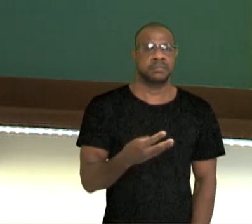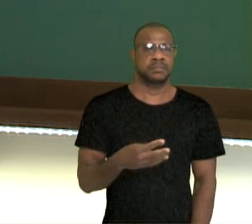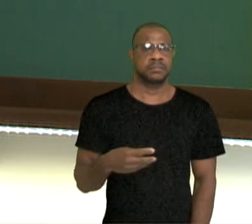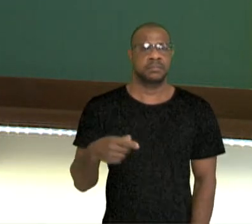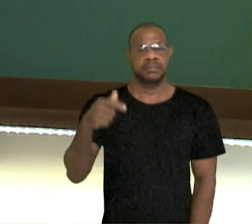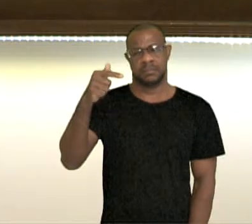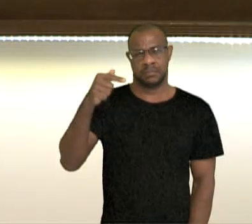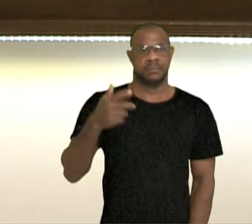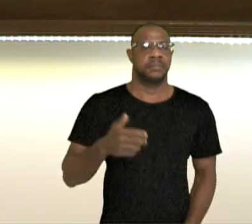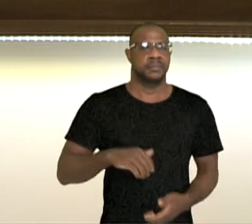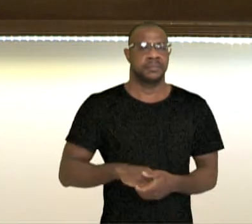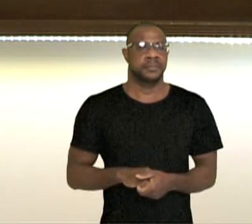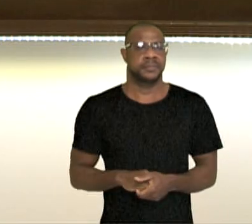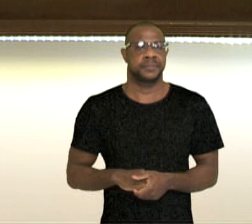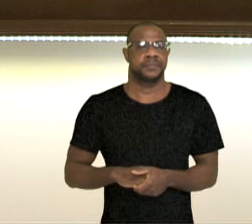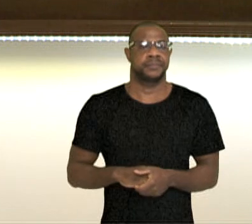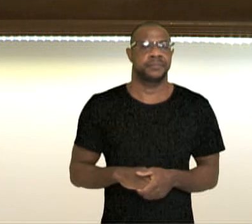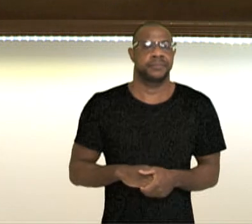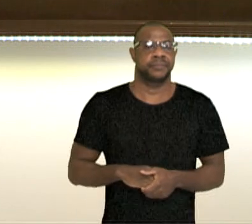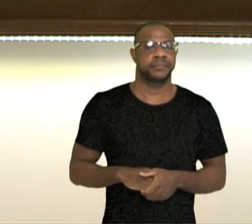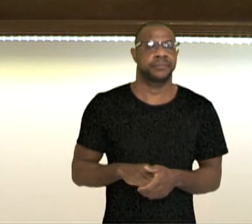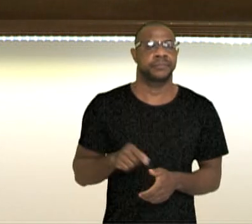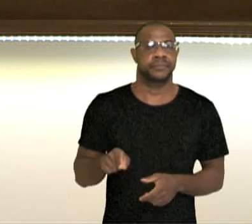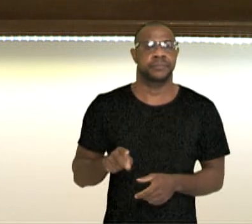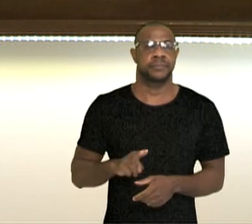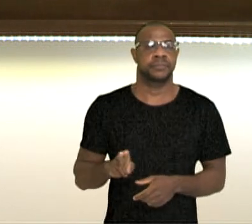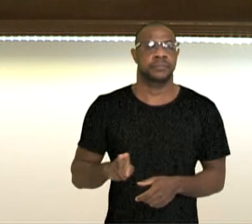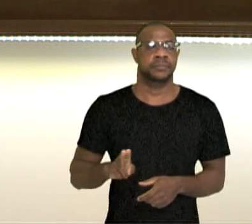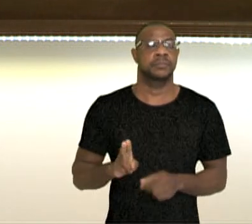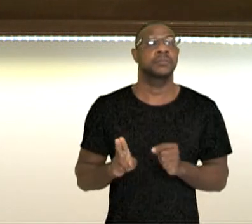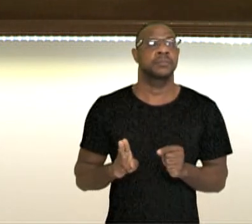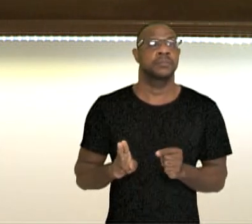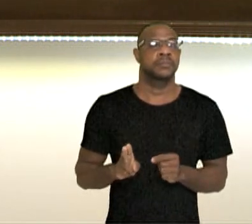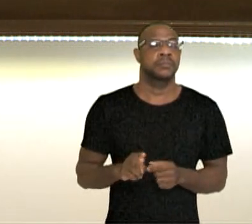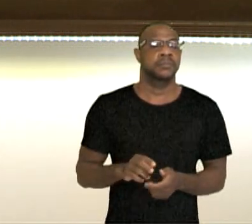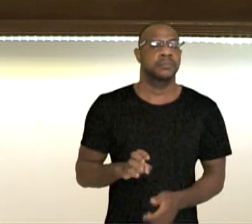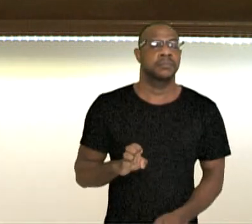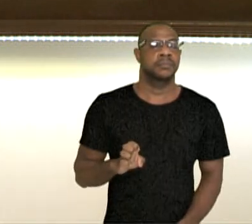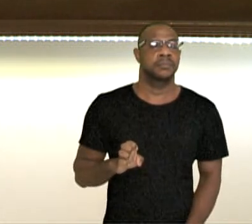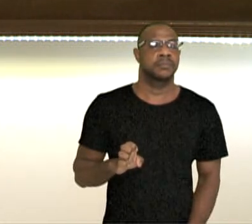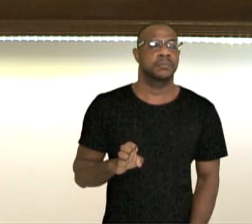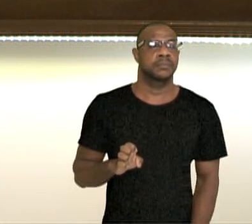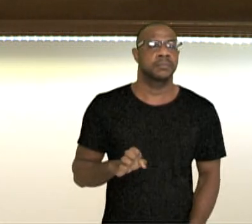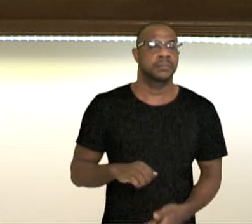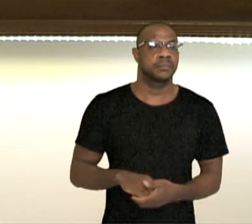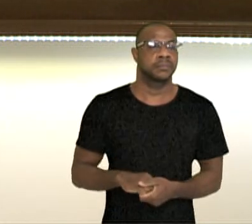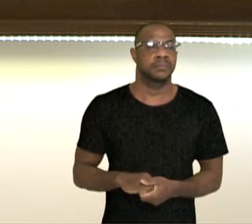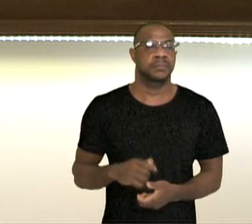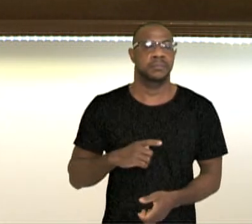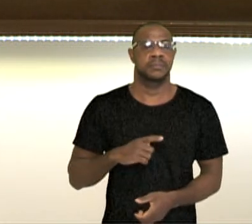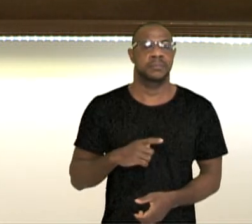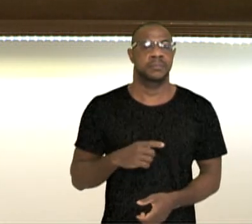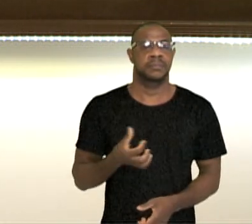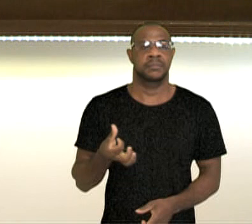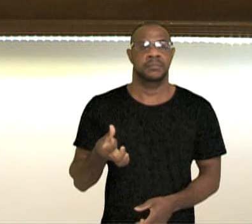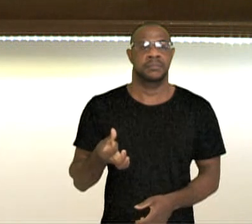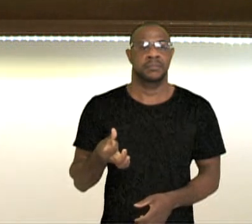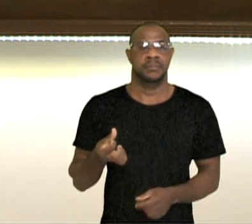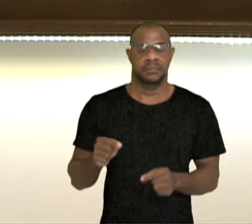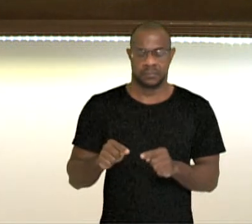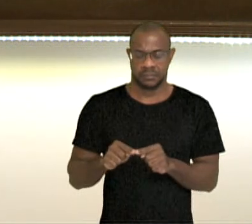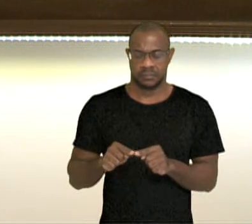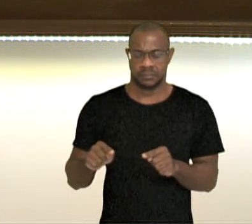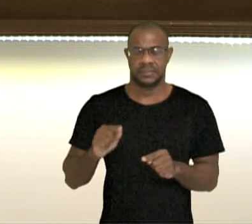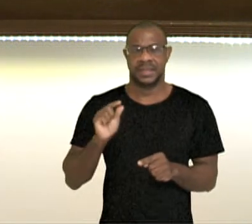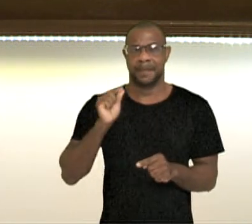embaixo. Esse polígono de baixo se chama hexágono, tá? Então, eu tenho 6 palitos aqui embaixo e 6